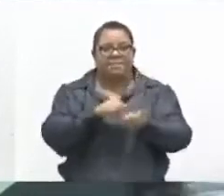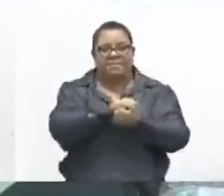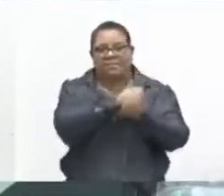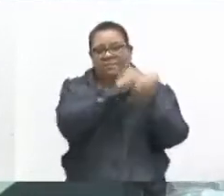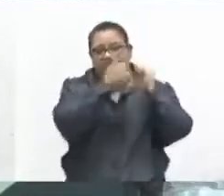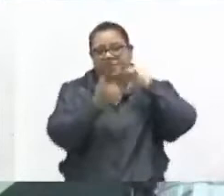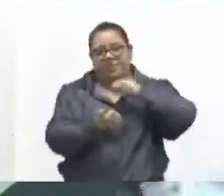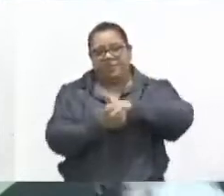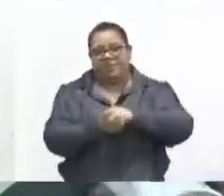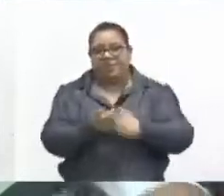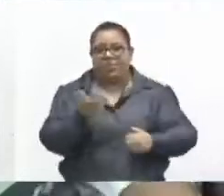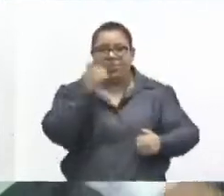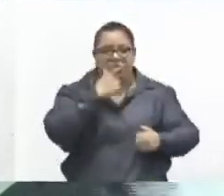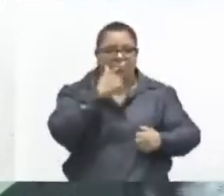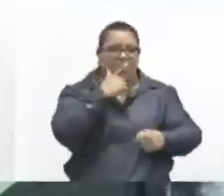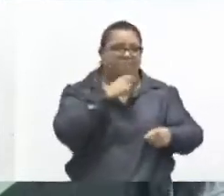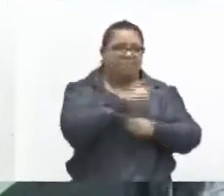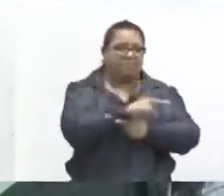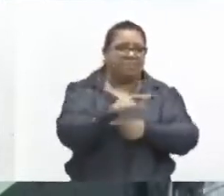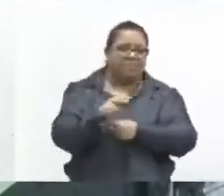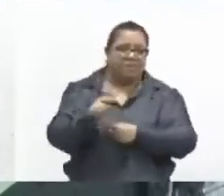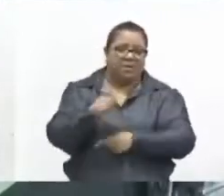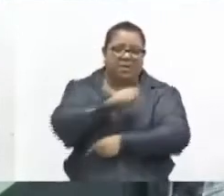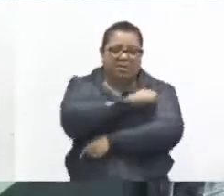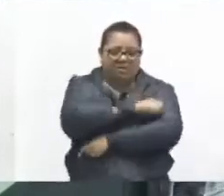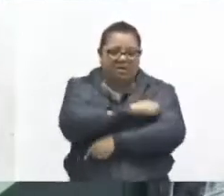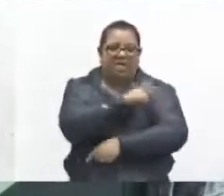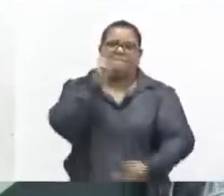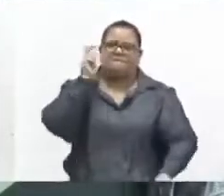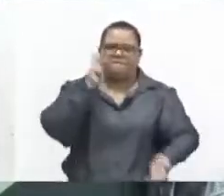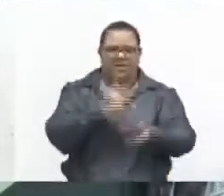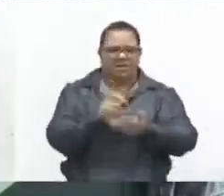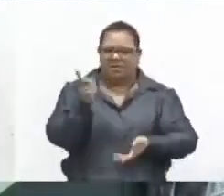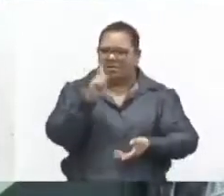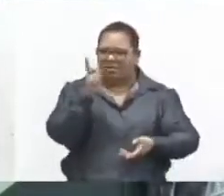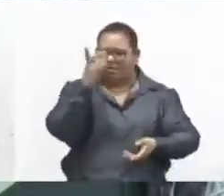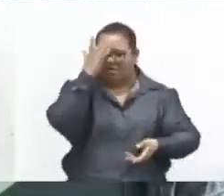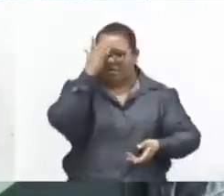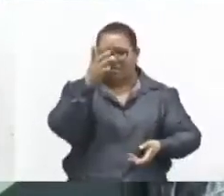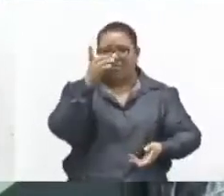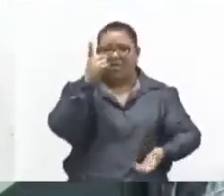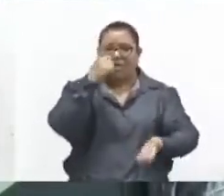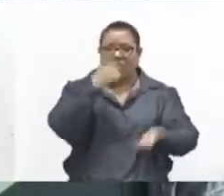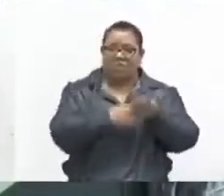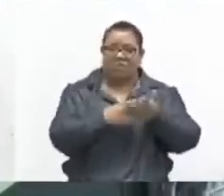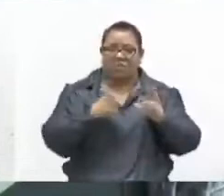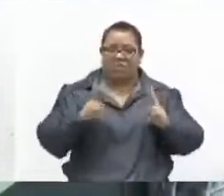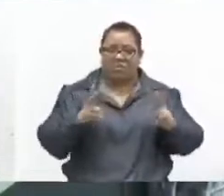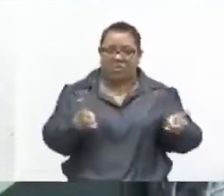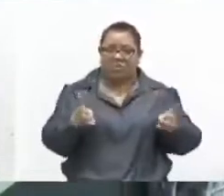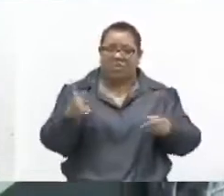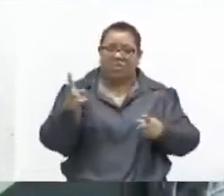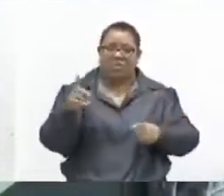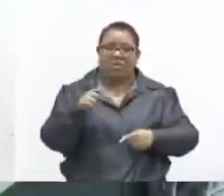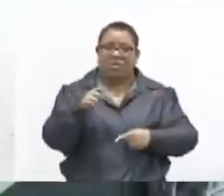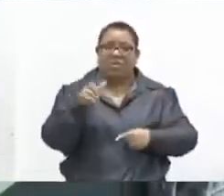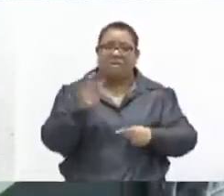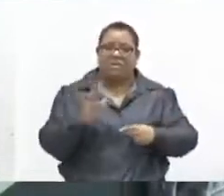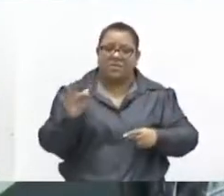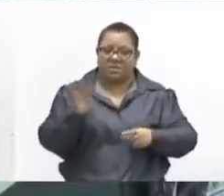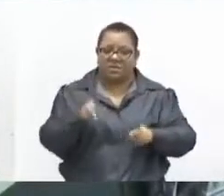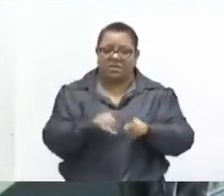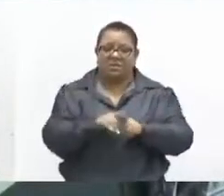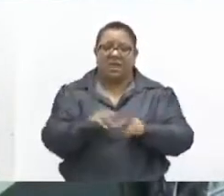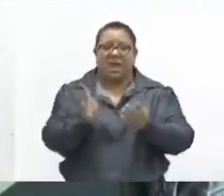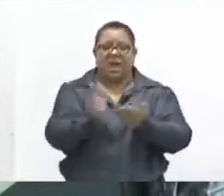gente consiga contemplar esses estudantes, porque realmente não é fácil você garantir a permanência de um estudante. O estudante às vezes não tem